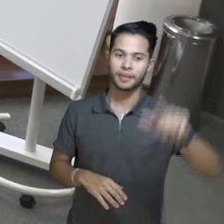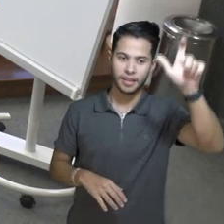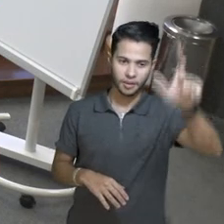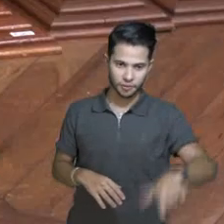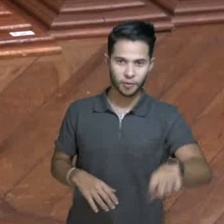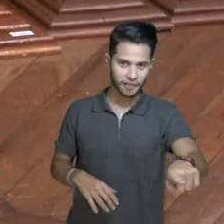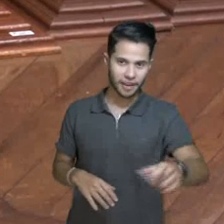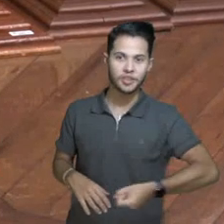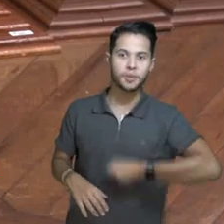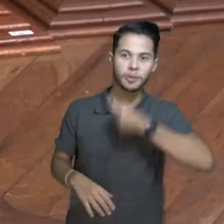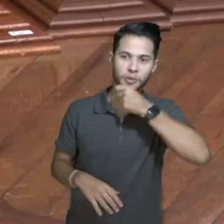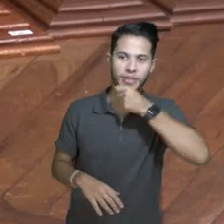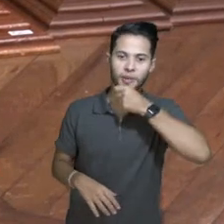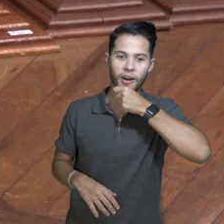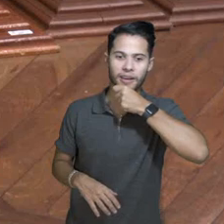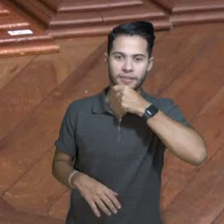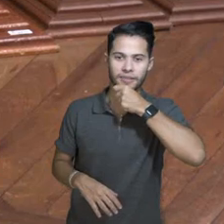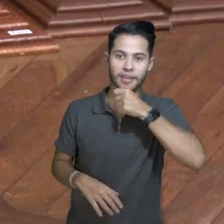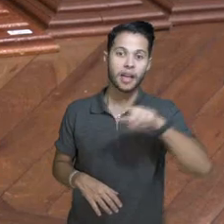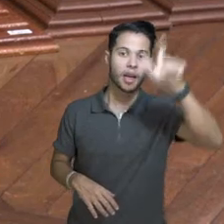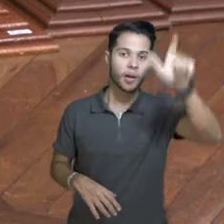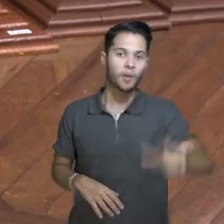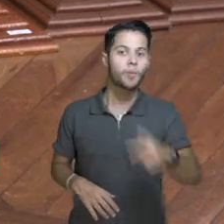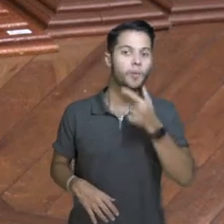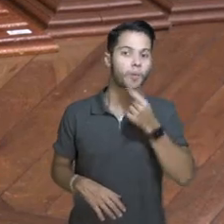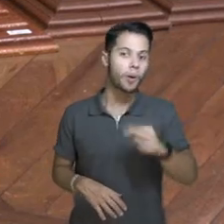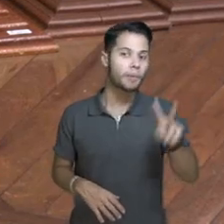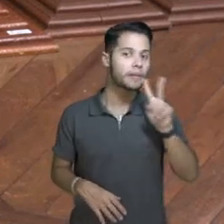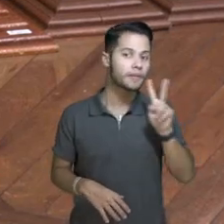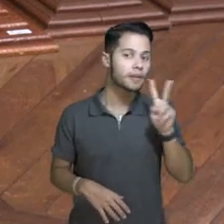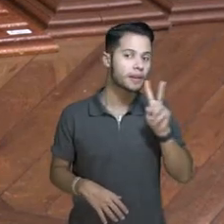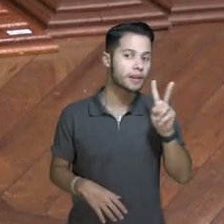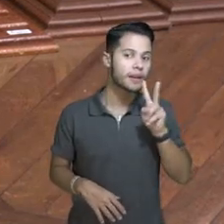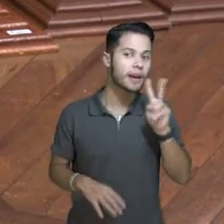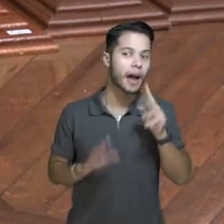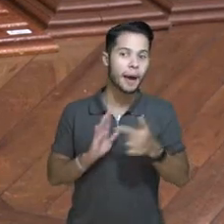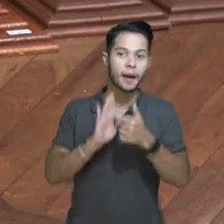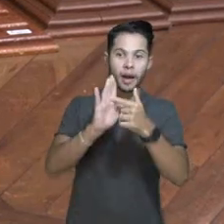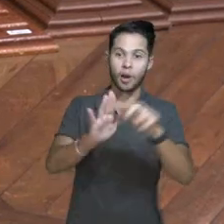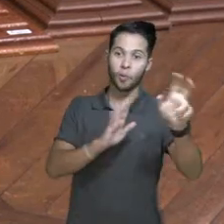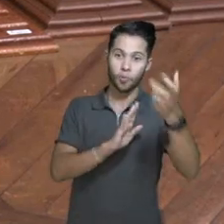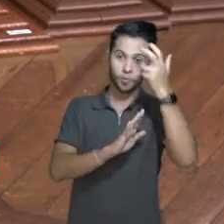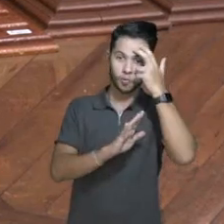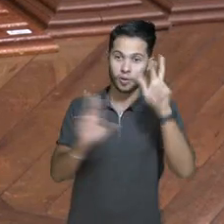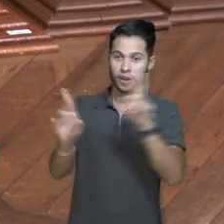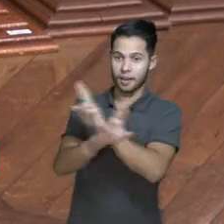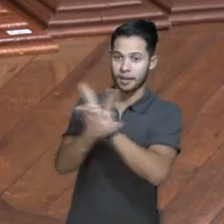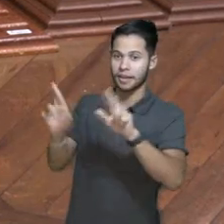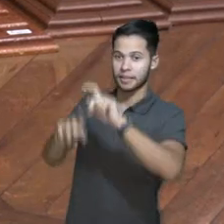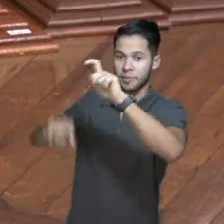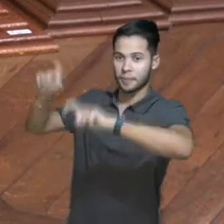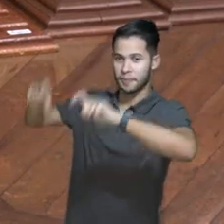idoso a cultura e a interação social é é basicamente influenciador os